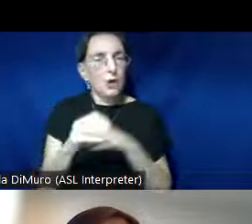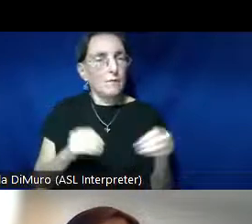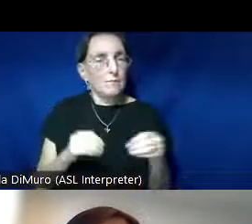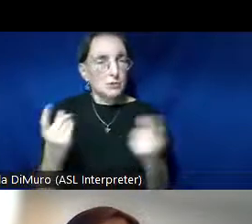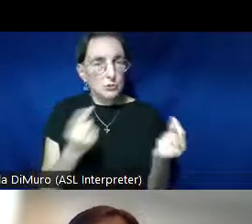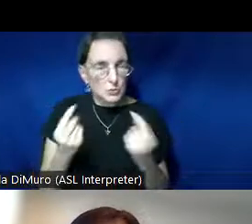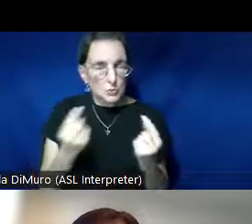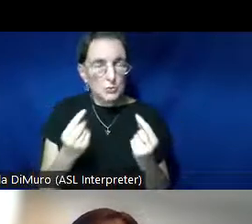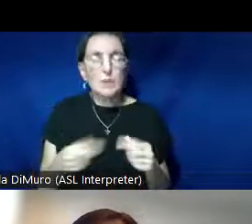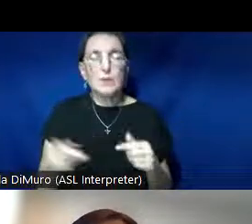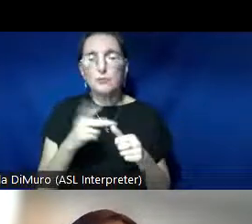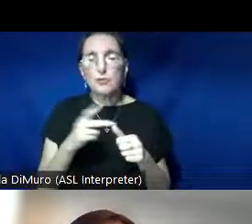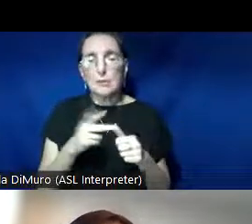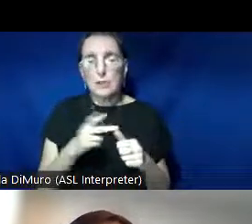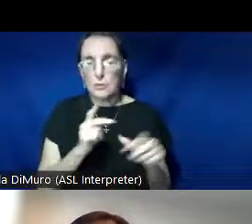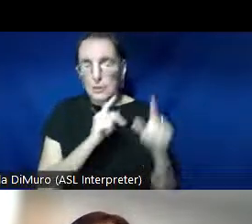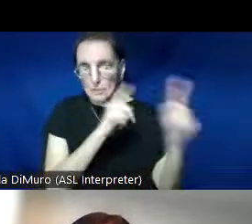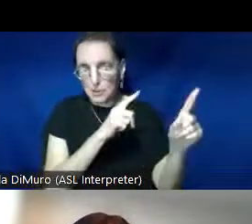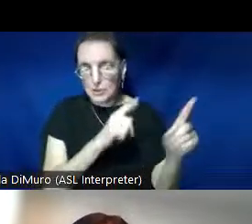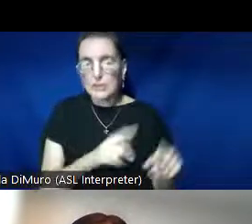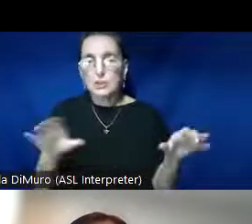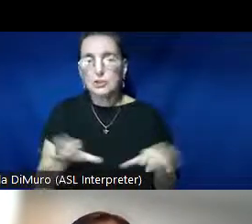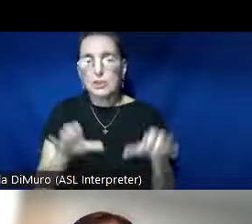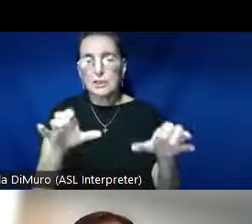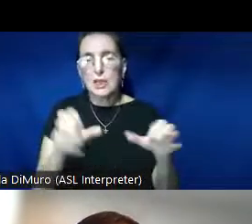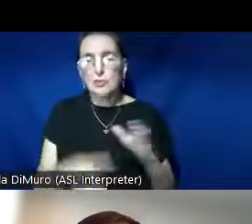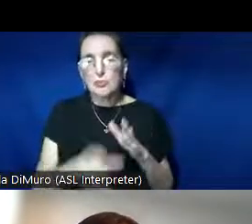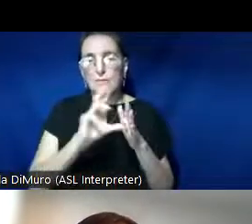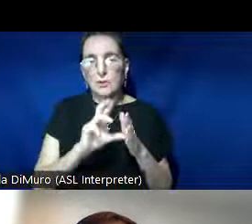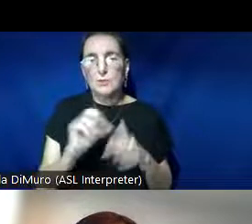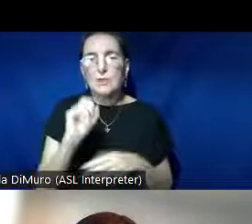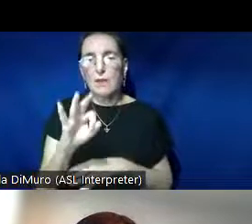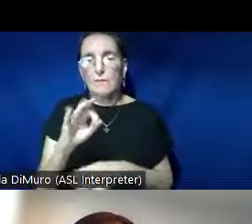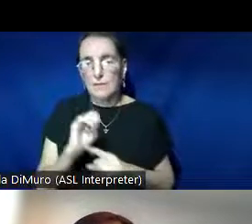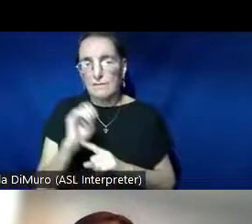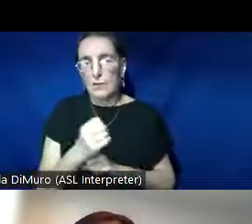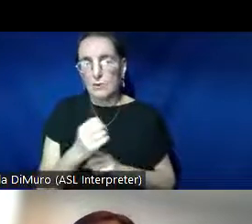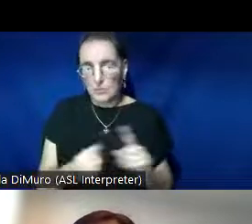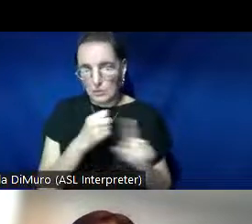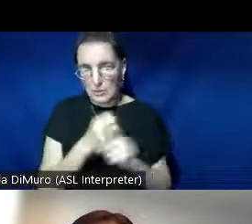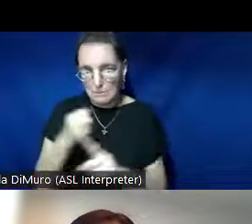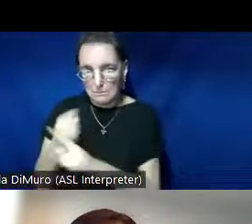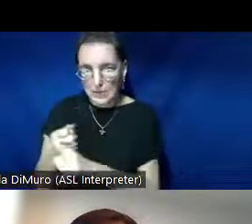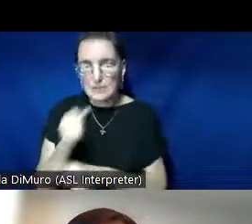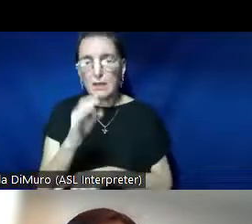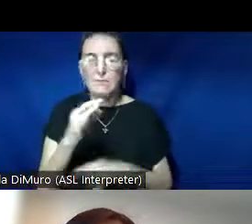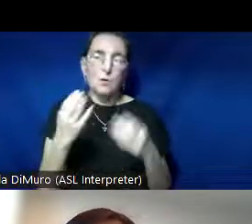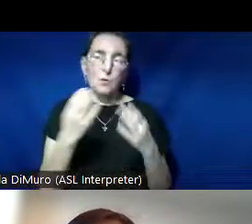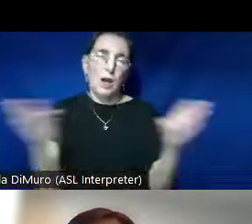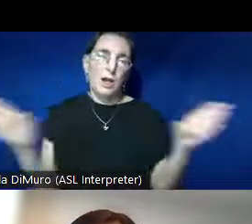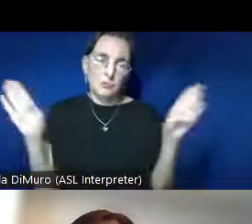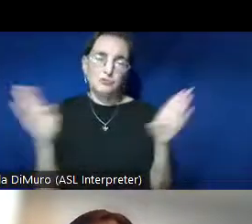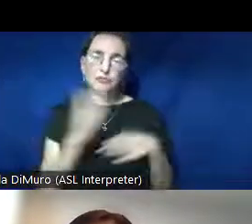coisa que nosso departamento está fazendo. Nossa missão primária é para conduzir a revisão de impacto